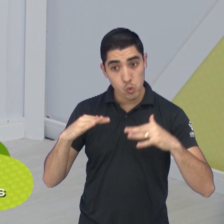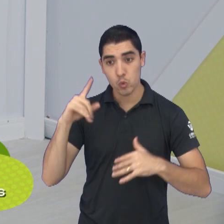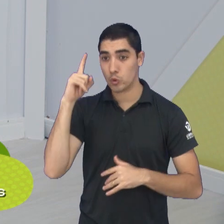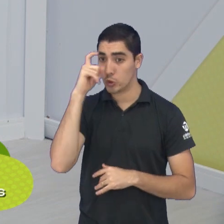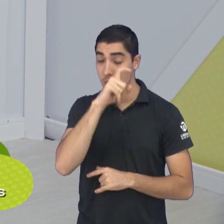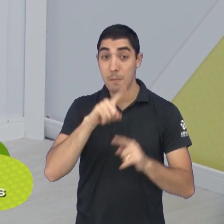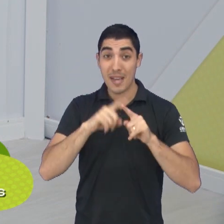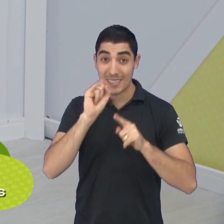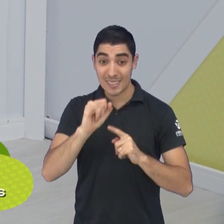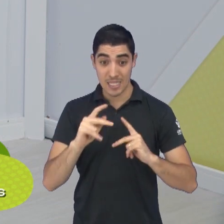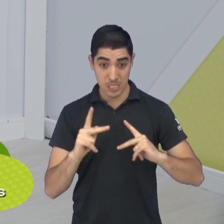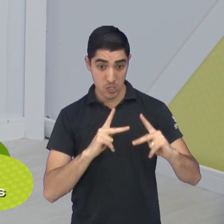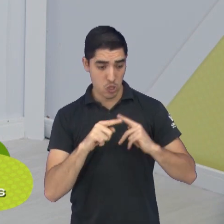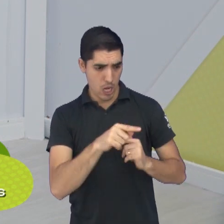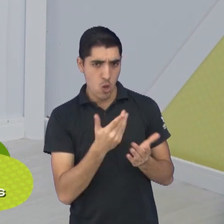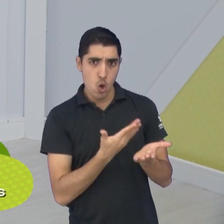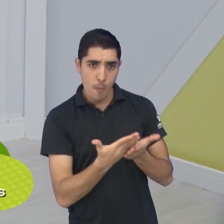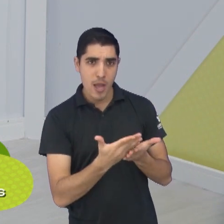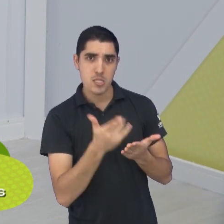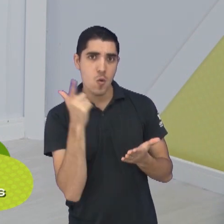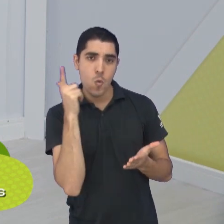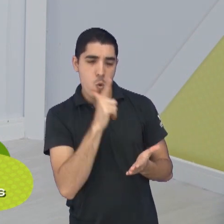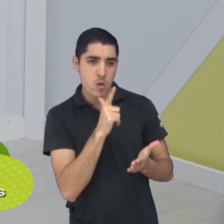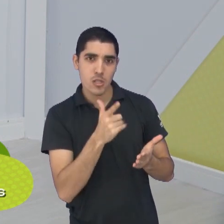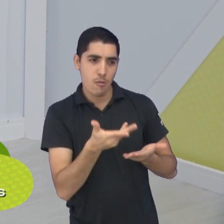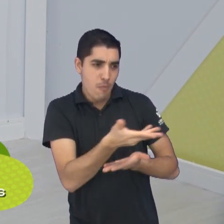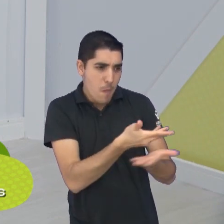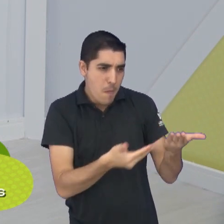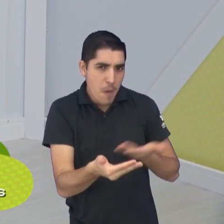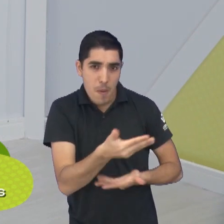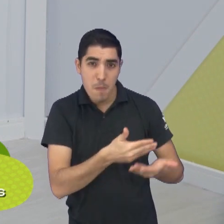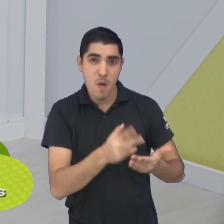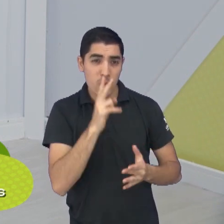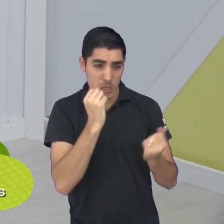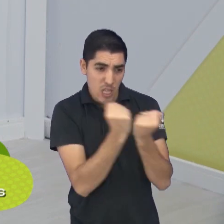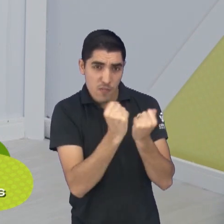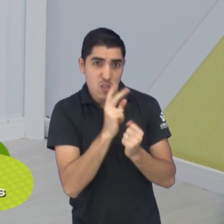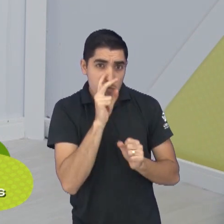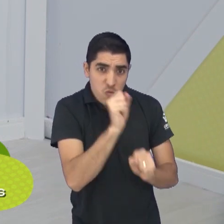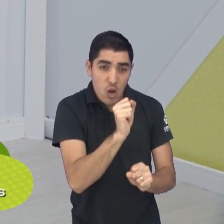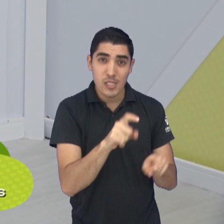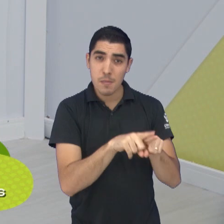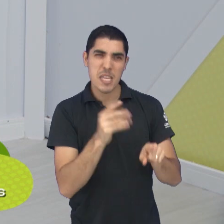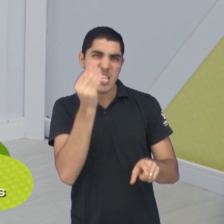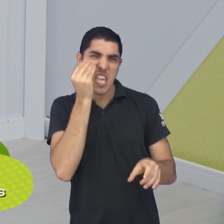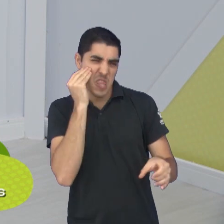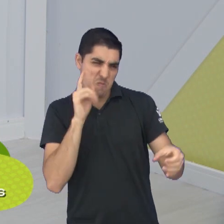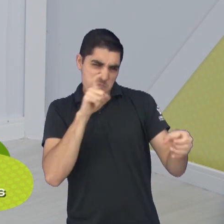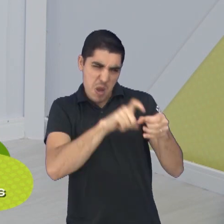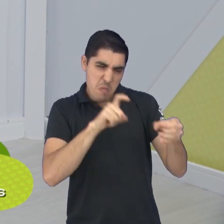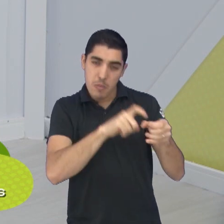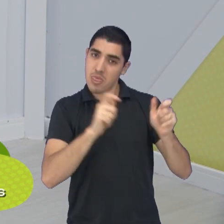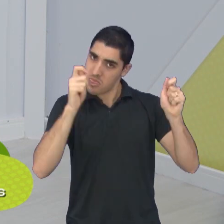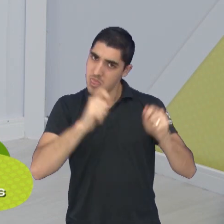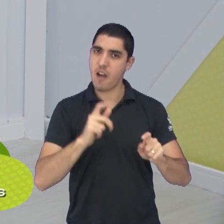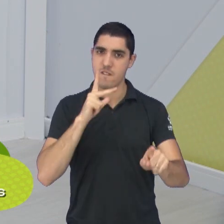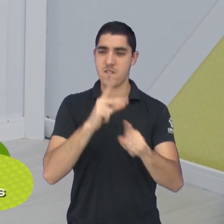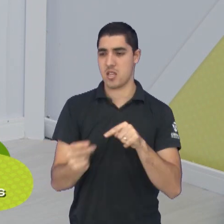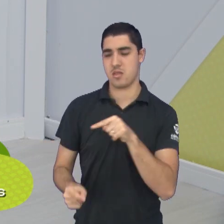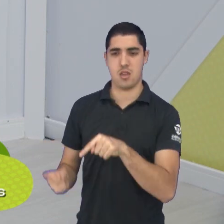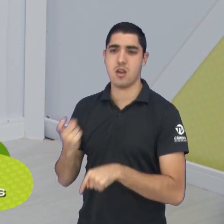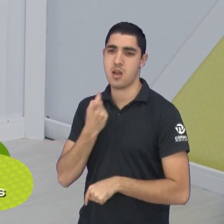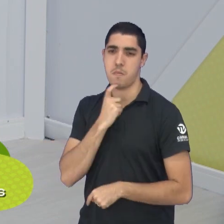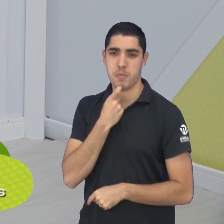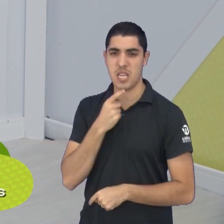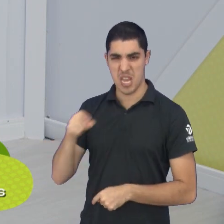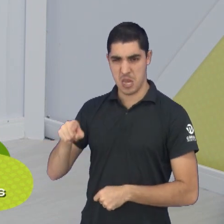José encaixar, o São José estiver firme ali, forte na sua defesa e um ataque produtivo, dá para vencer a equipe de Campinas. Sim, não é um